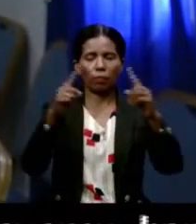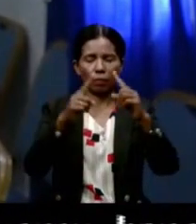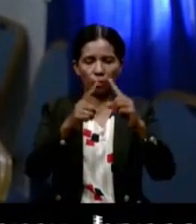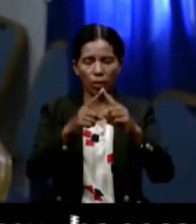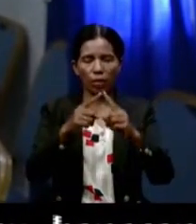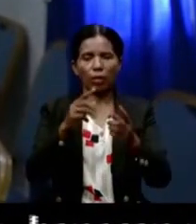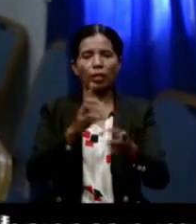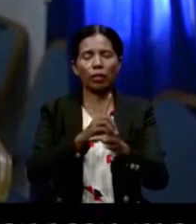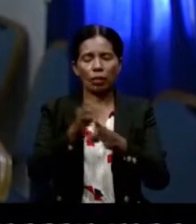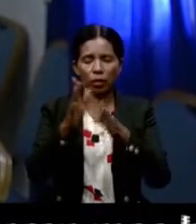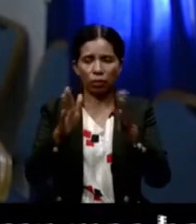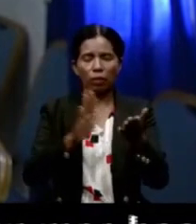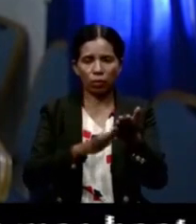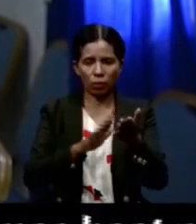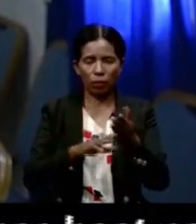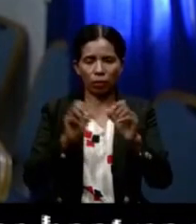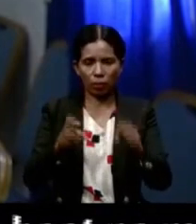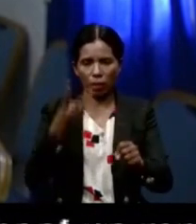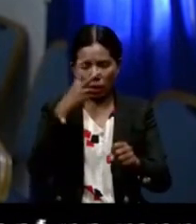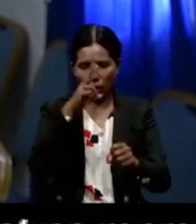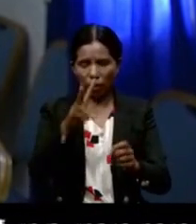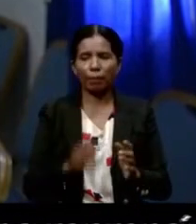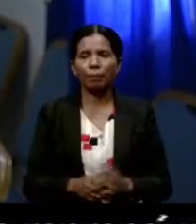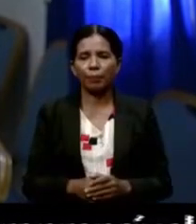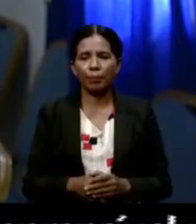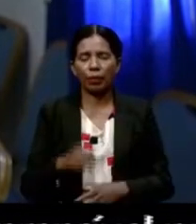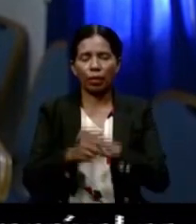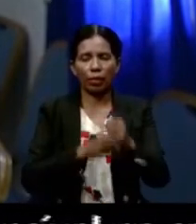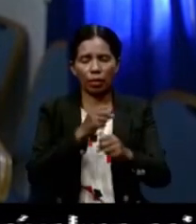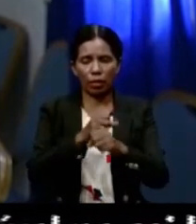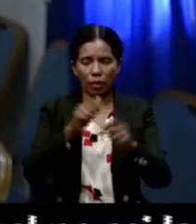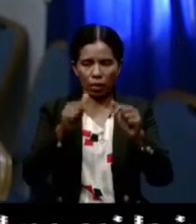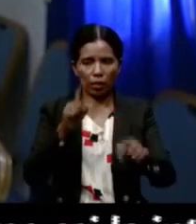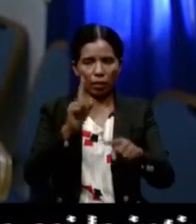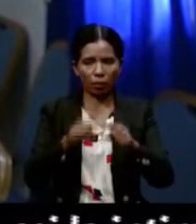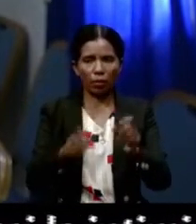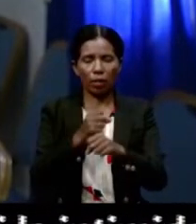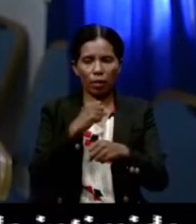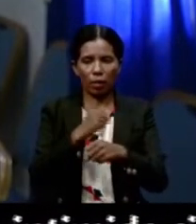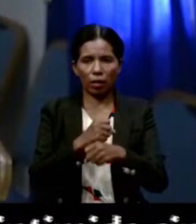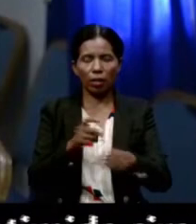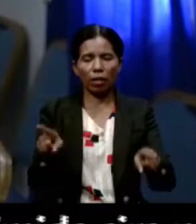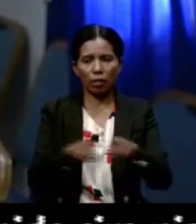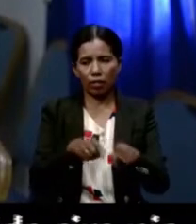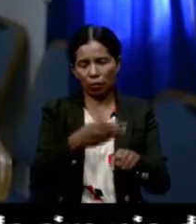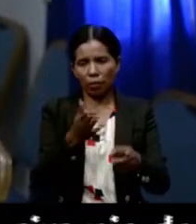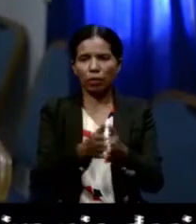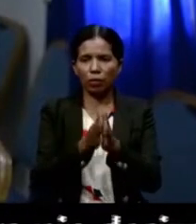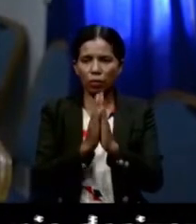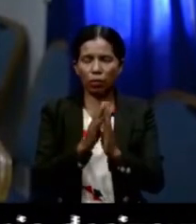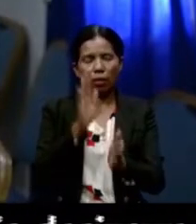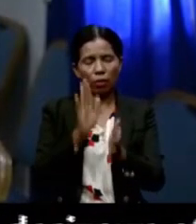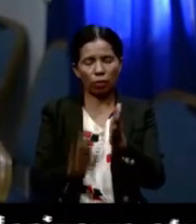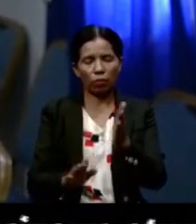para tu bele harai ba cerne cari e a tina ainda né lá bele halo boa tebe mas anesse tu ba cerne husu hatun